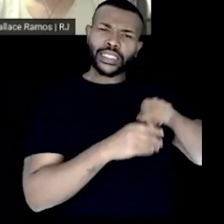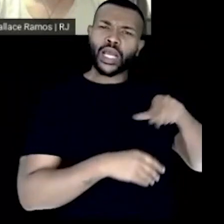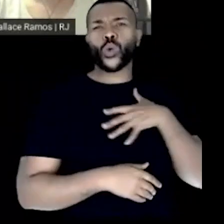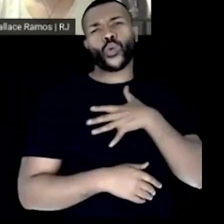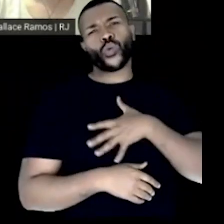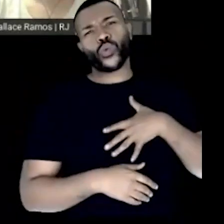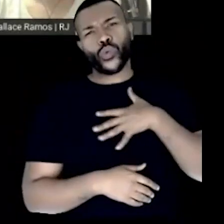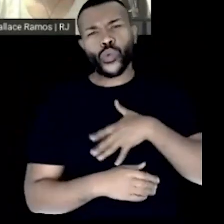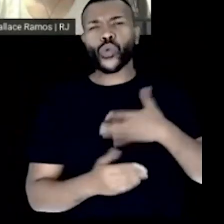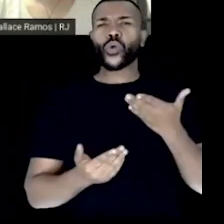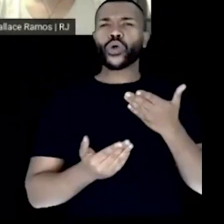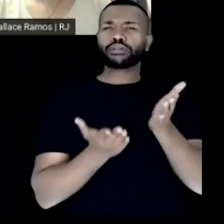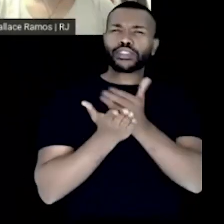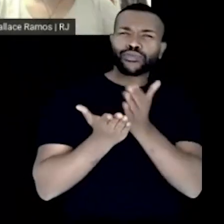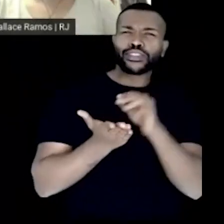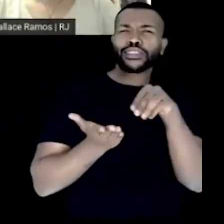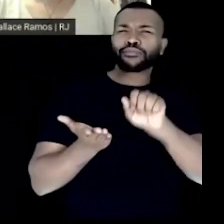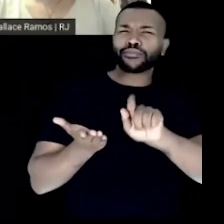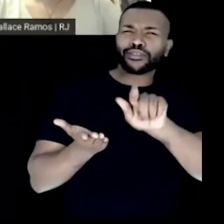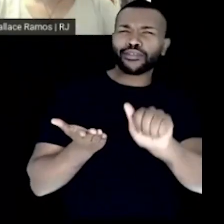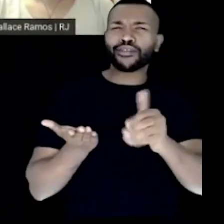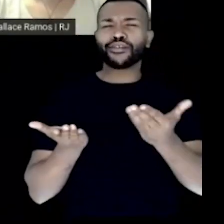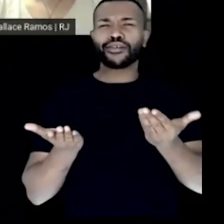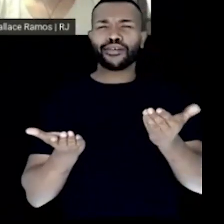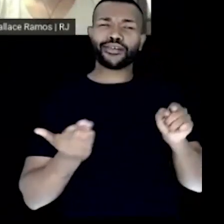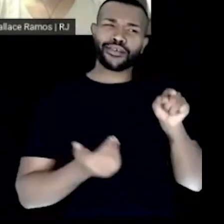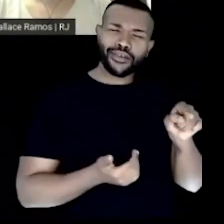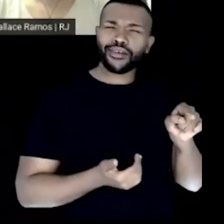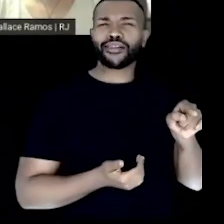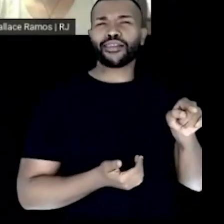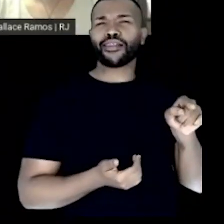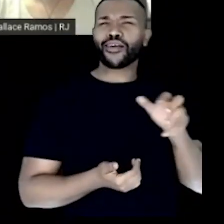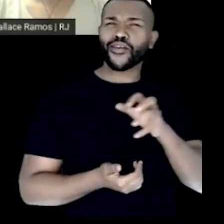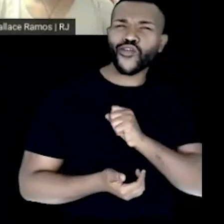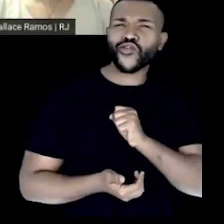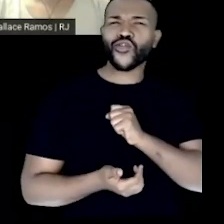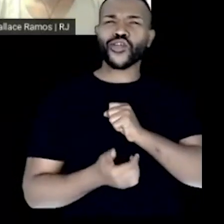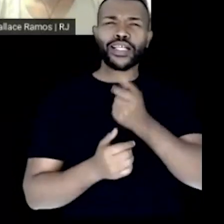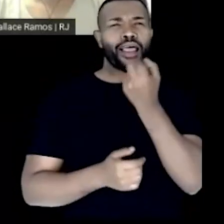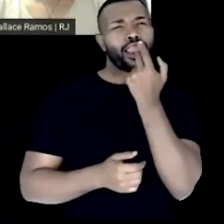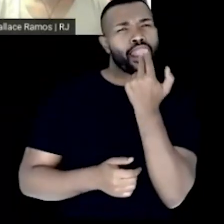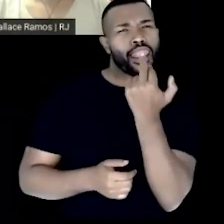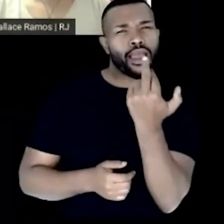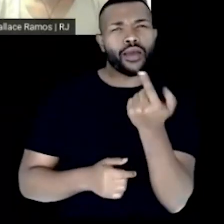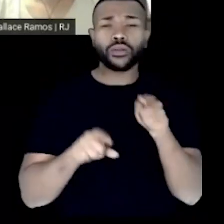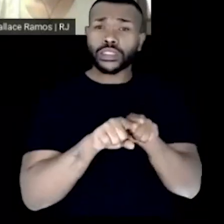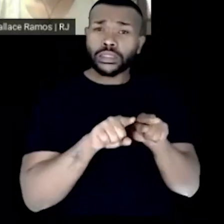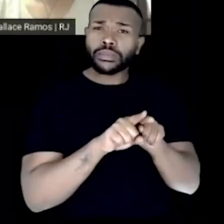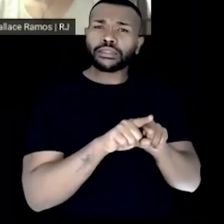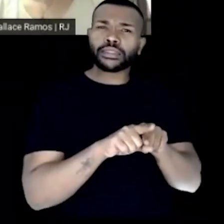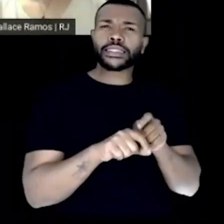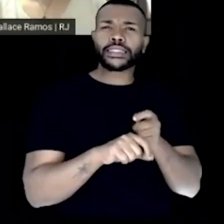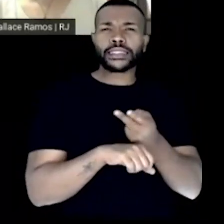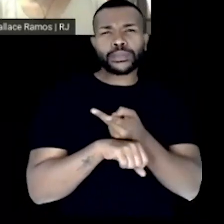coisas e ela gosta de anime e lê mangá e ela gosta de idiomas e fala